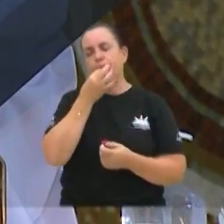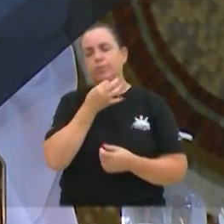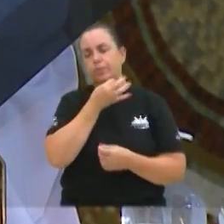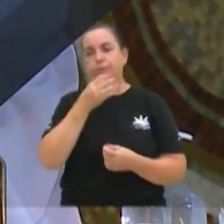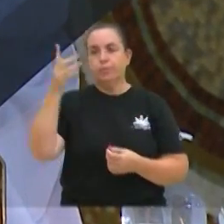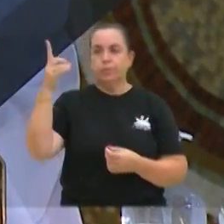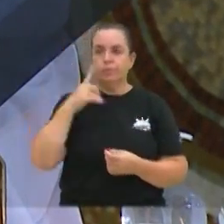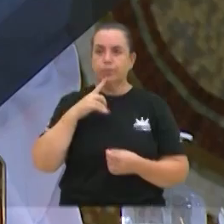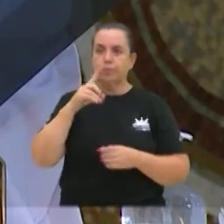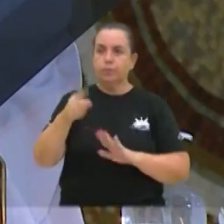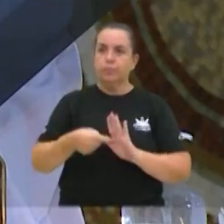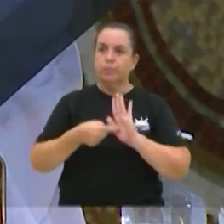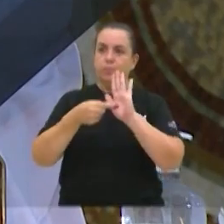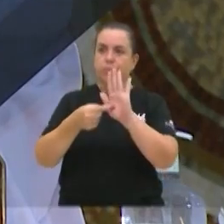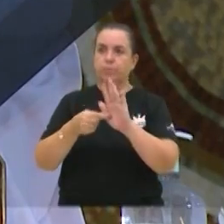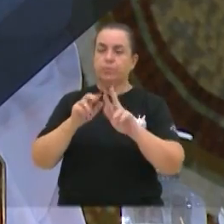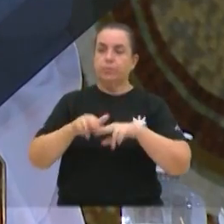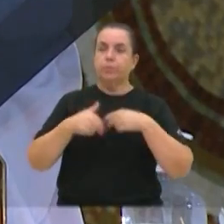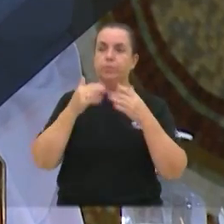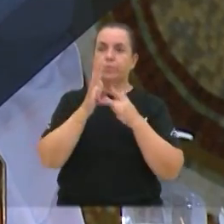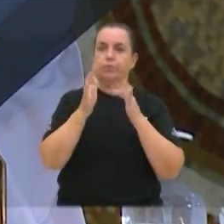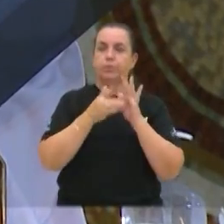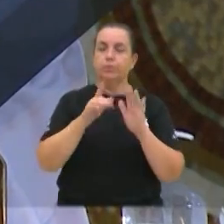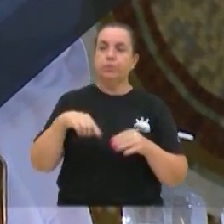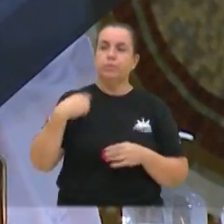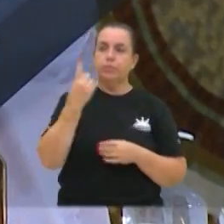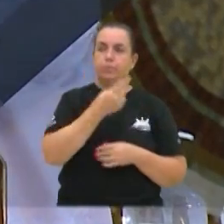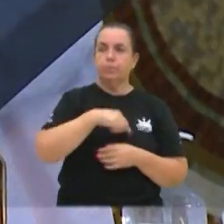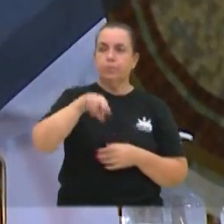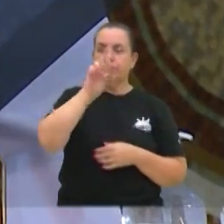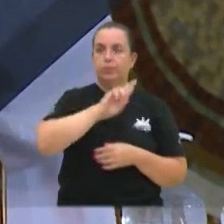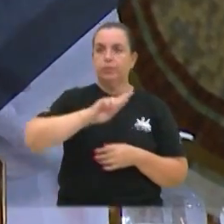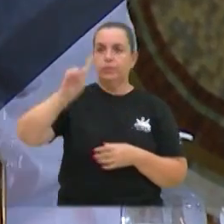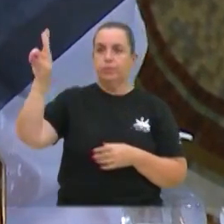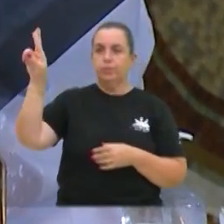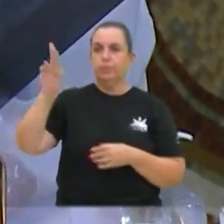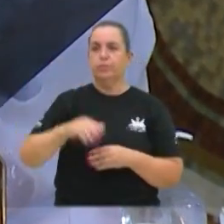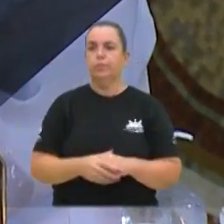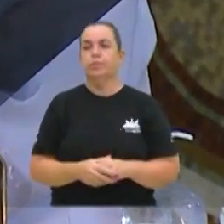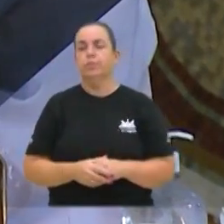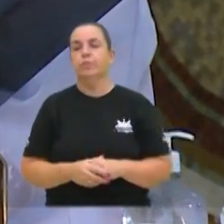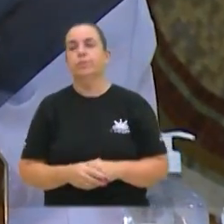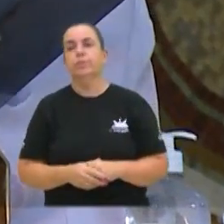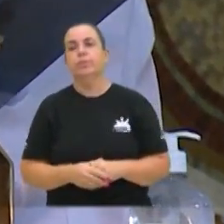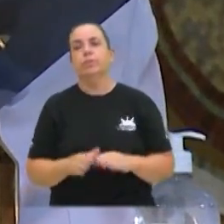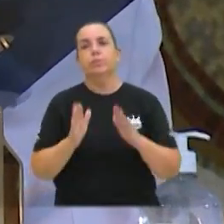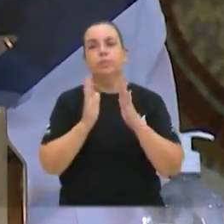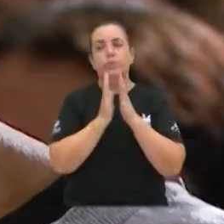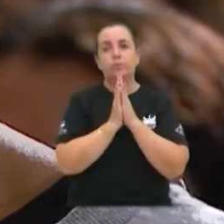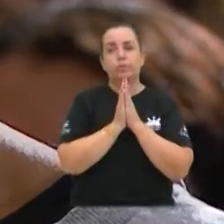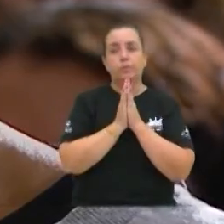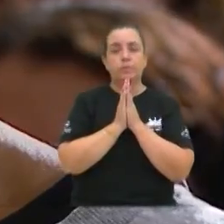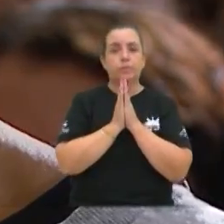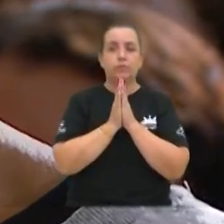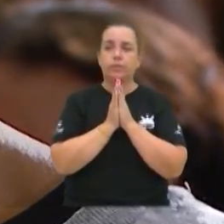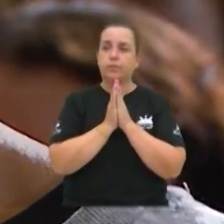que o simbolizam. Por Cristo nosso Senhor.